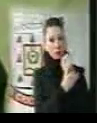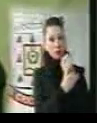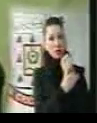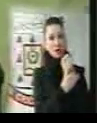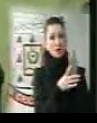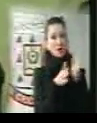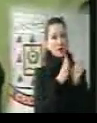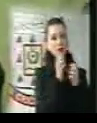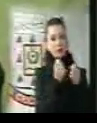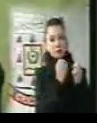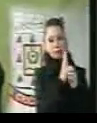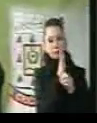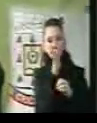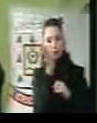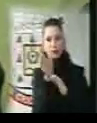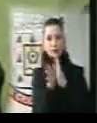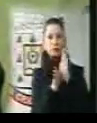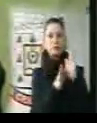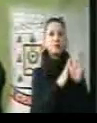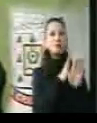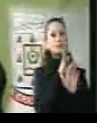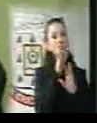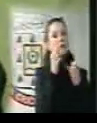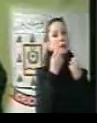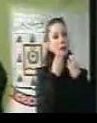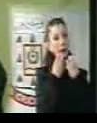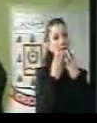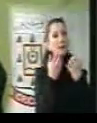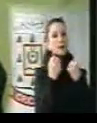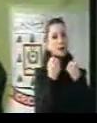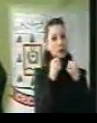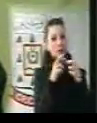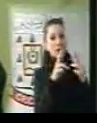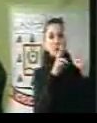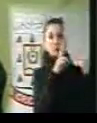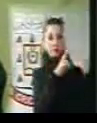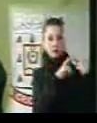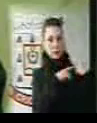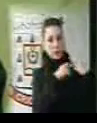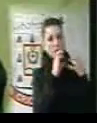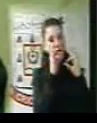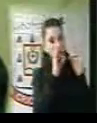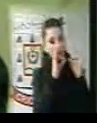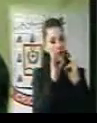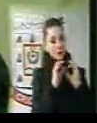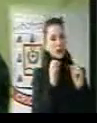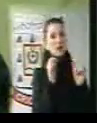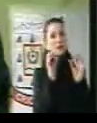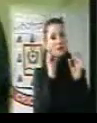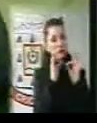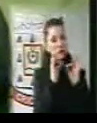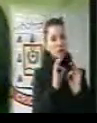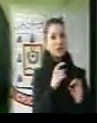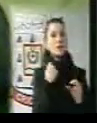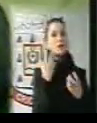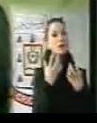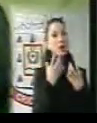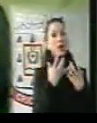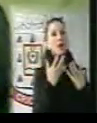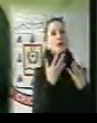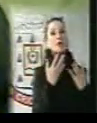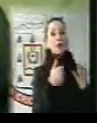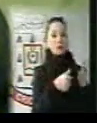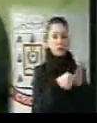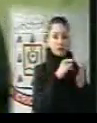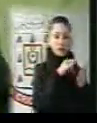a trafegabilidade. Isso tem que ser de forma muito responsável. Por isso, quero assumir um compromisso publicamente aqui, que